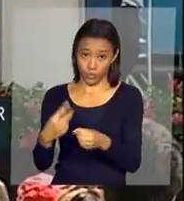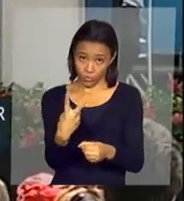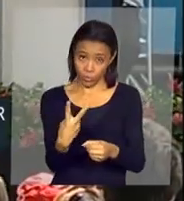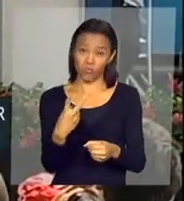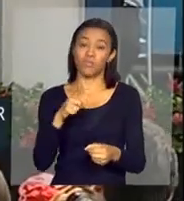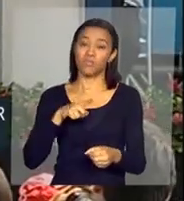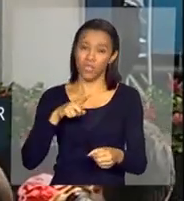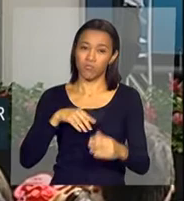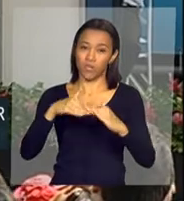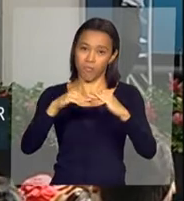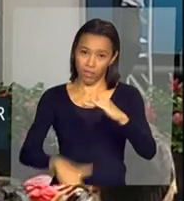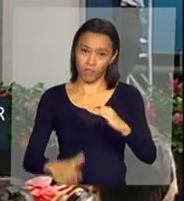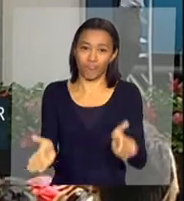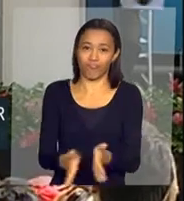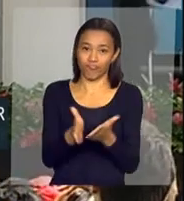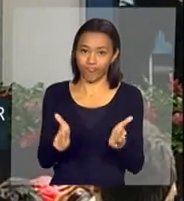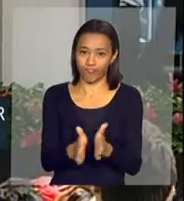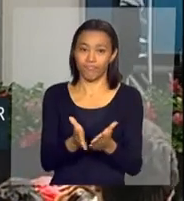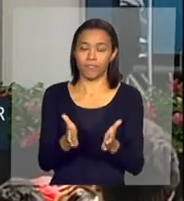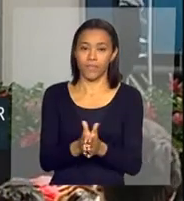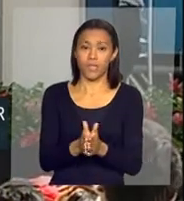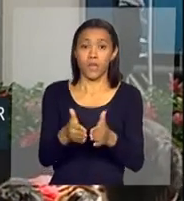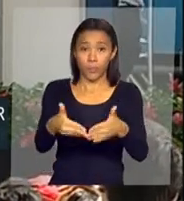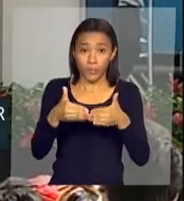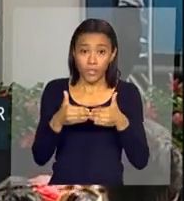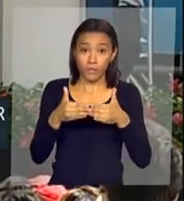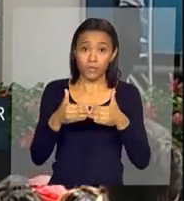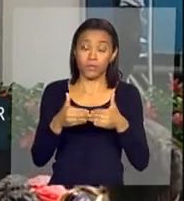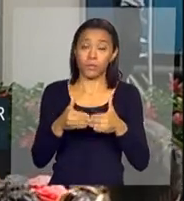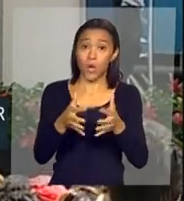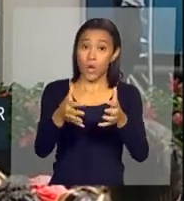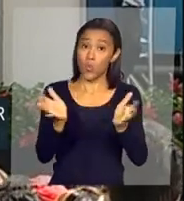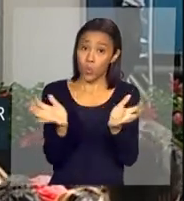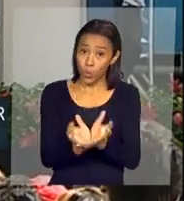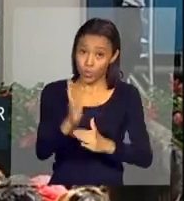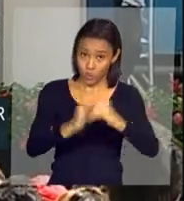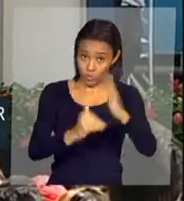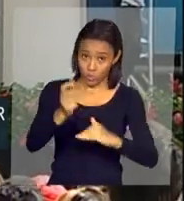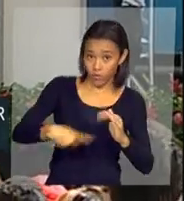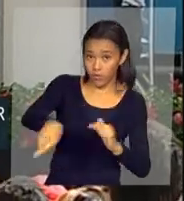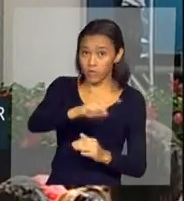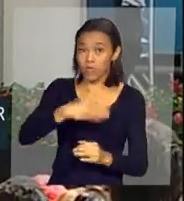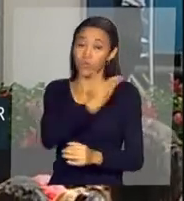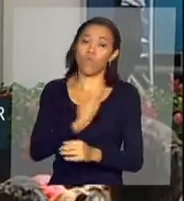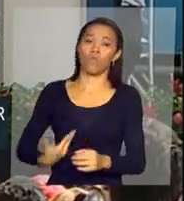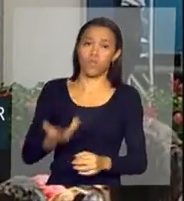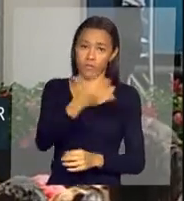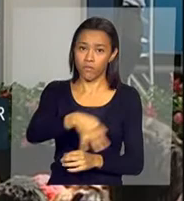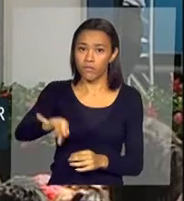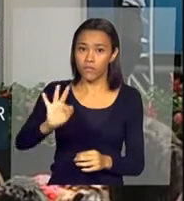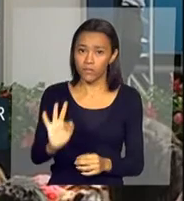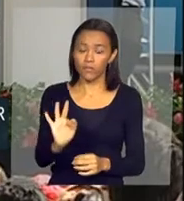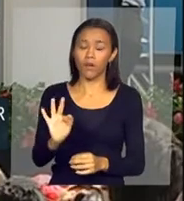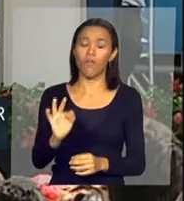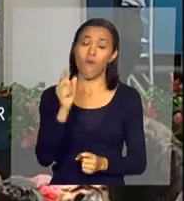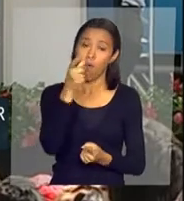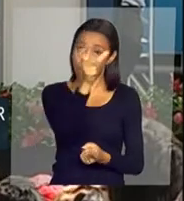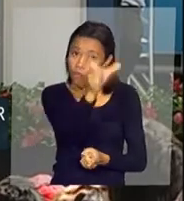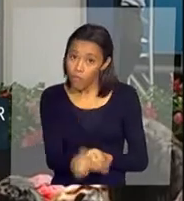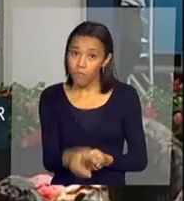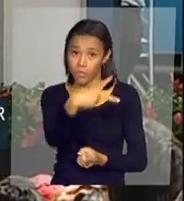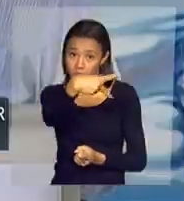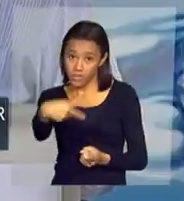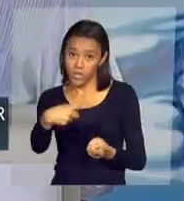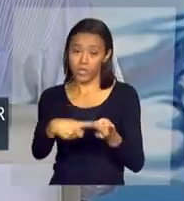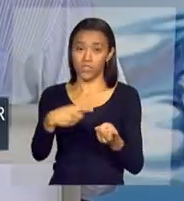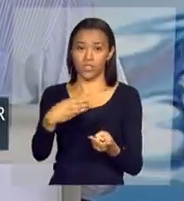pobreza. Portanto, peço que a equipe econômica do governo federal, a senhora, o